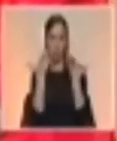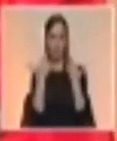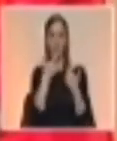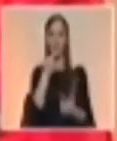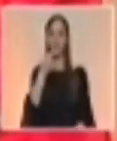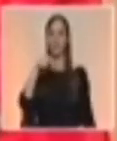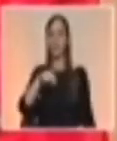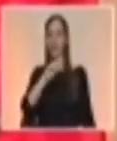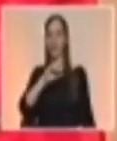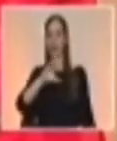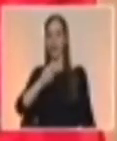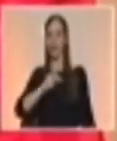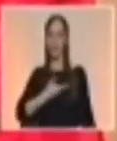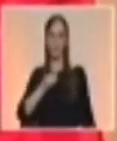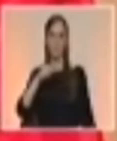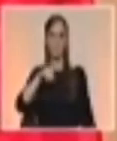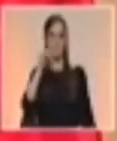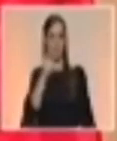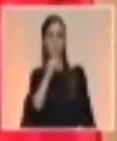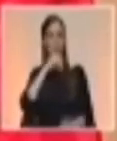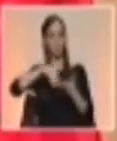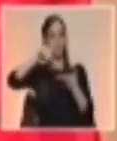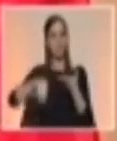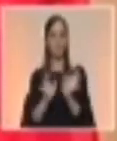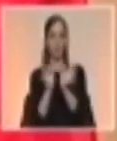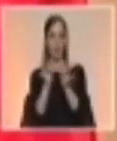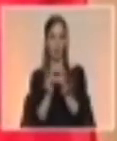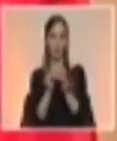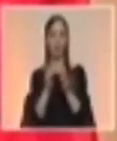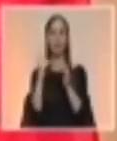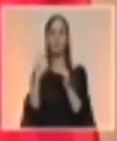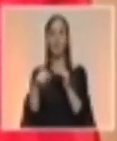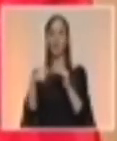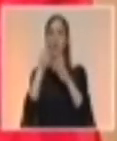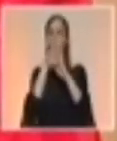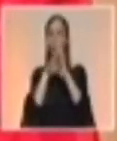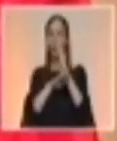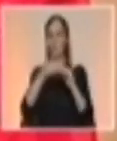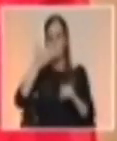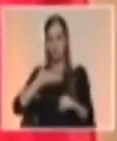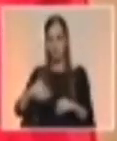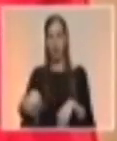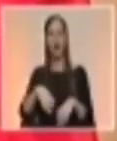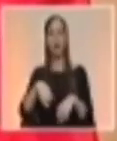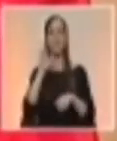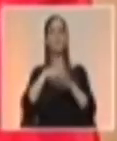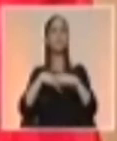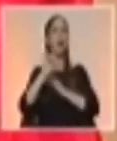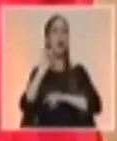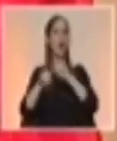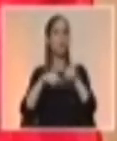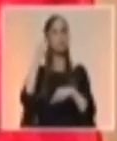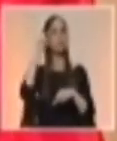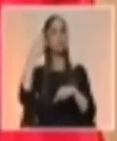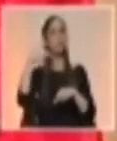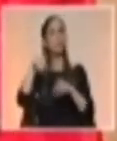e, portanto, podem fazer a inscrição deles online. O programa da semana, em que é que vai consistir, os docentes